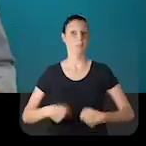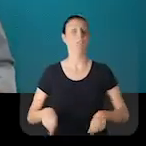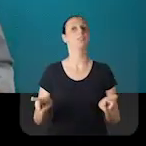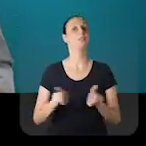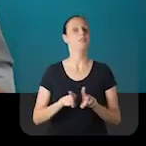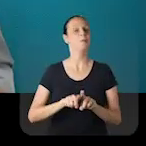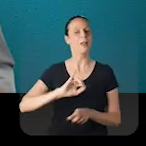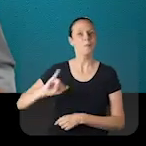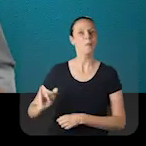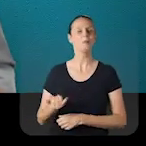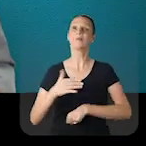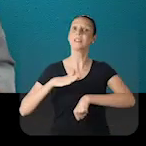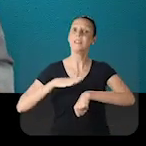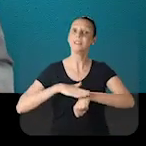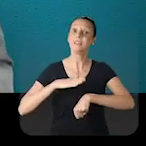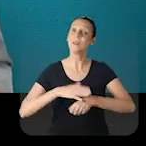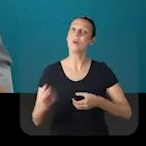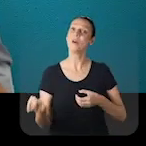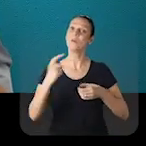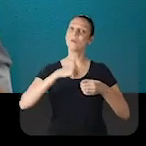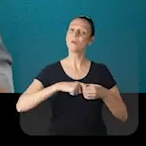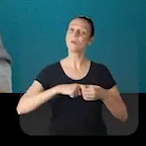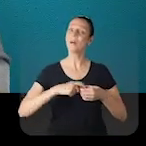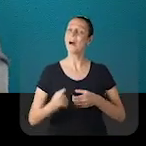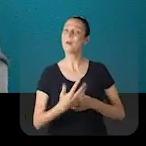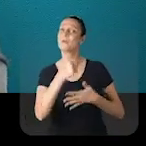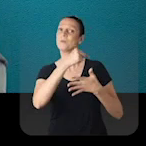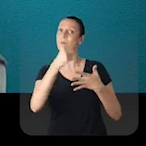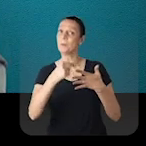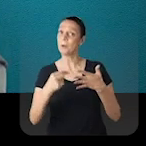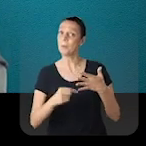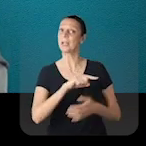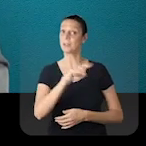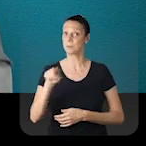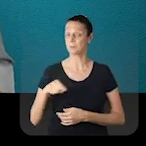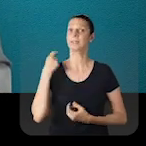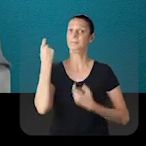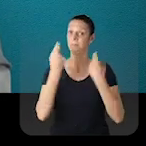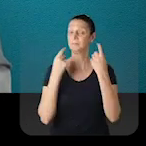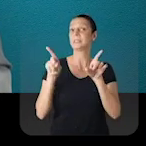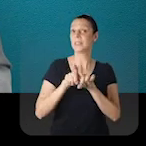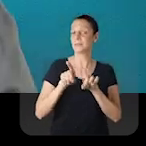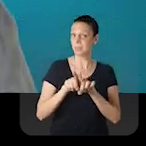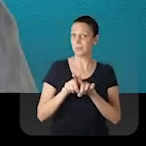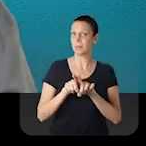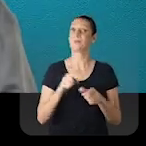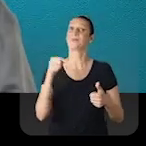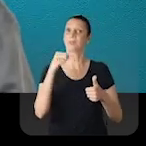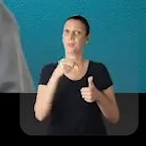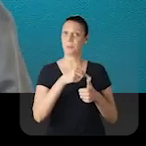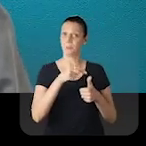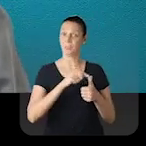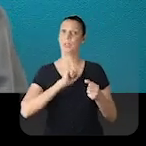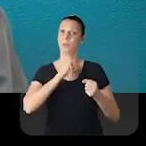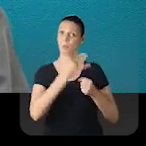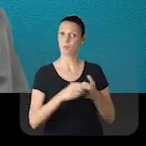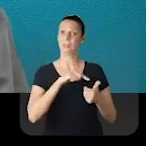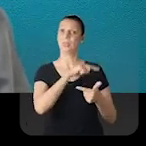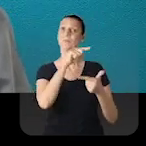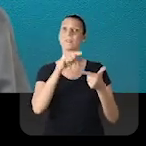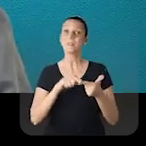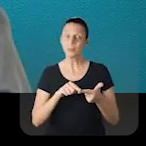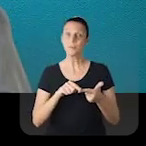Eu não posso deixar de aproveitar este espaço para retomar alguns assuntos que interessam a todos nós. O nosso trabalho de enfrentamento